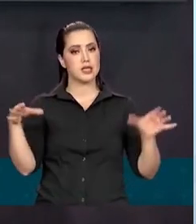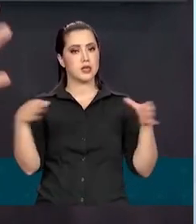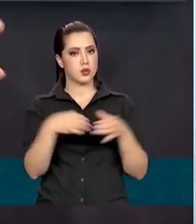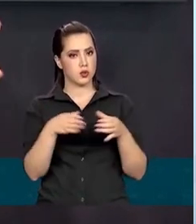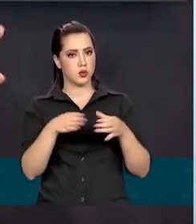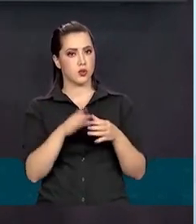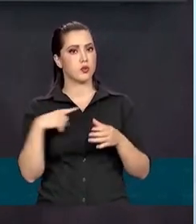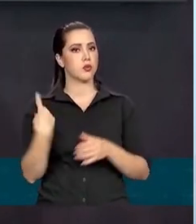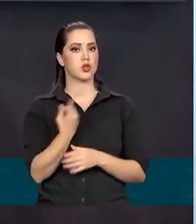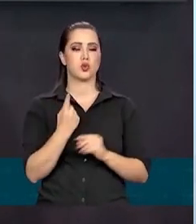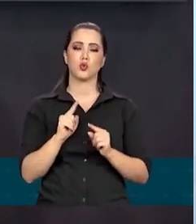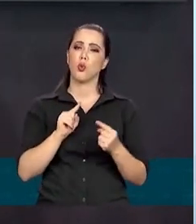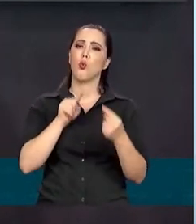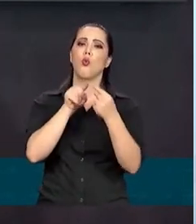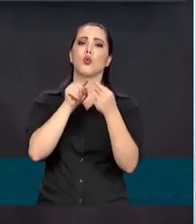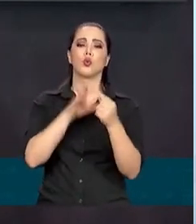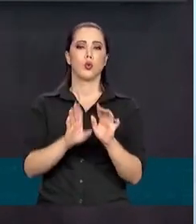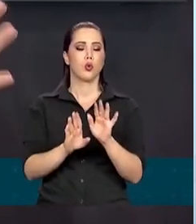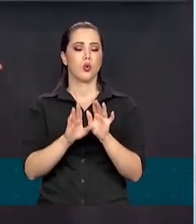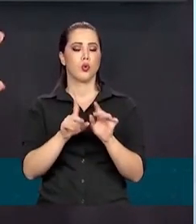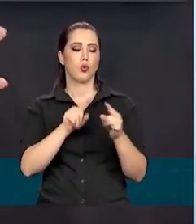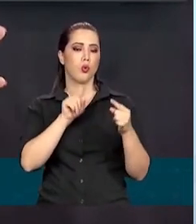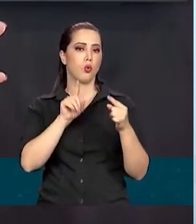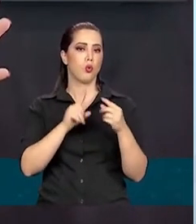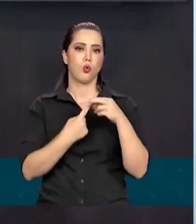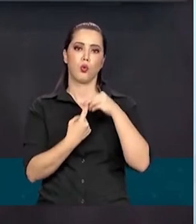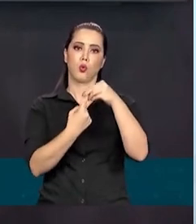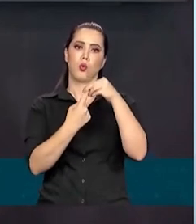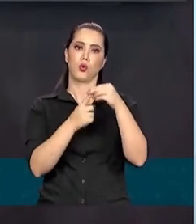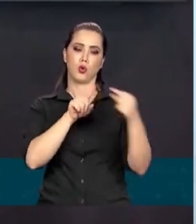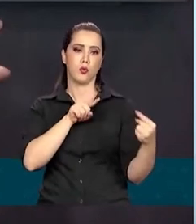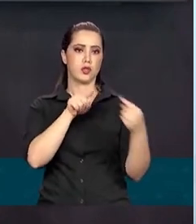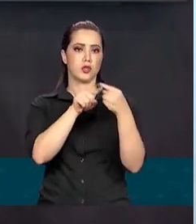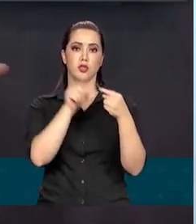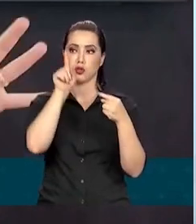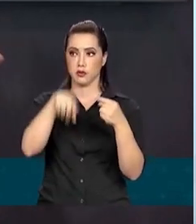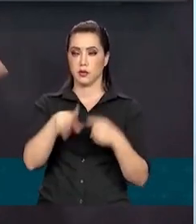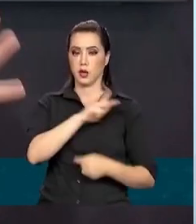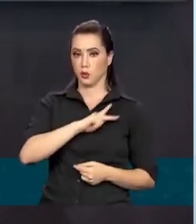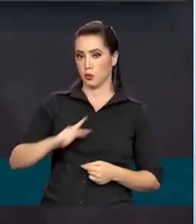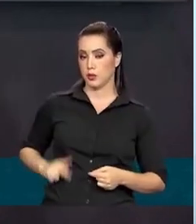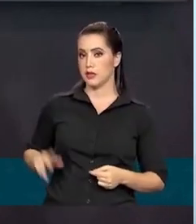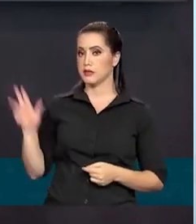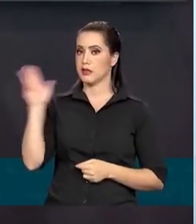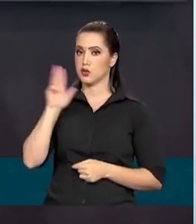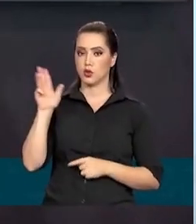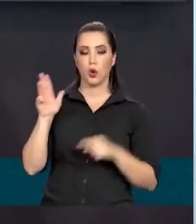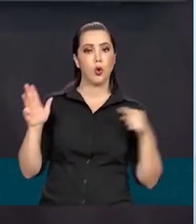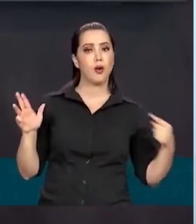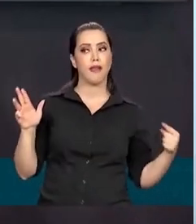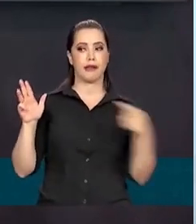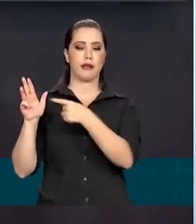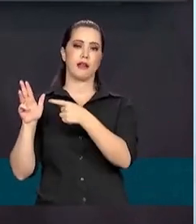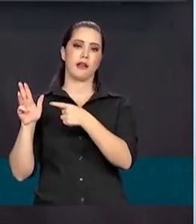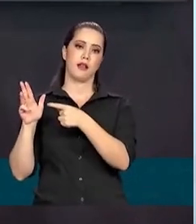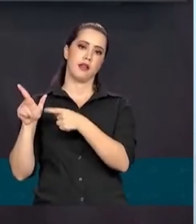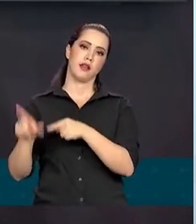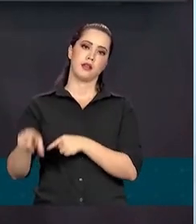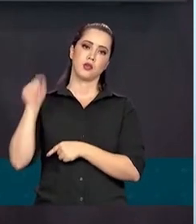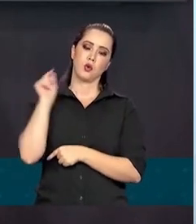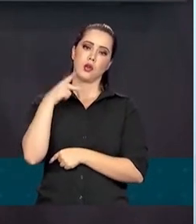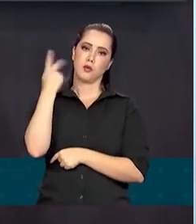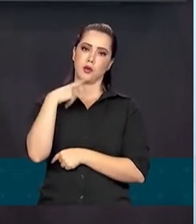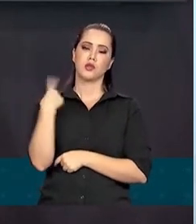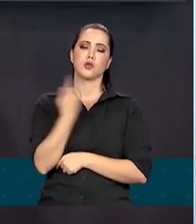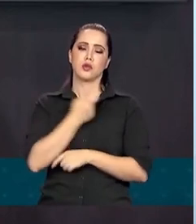uma partitura única, né, a partitura maior é a do presidente da República. Ali está, com todas as letras, na decisão política, o